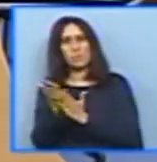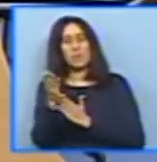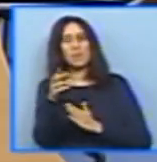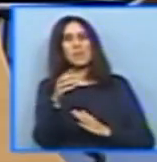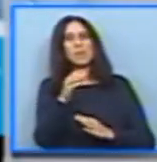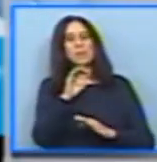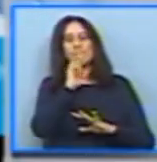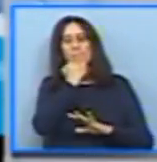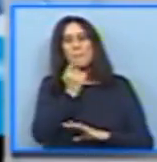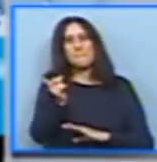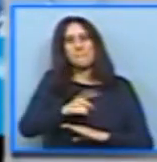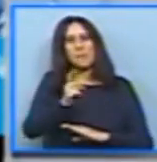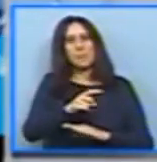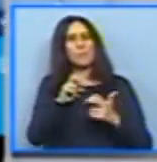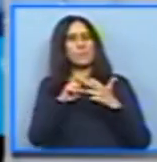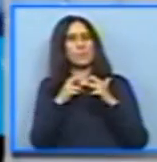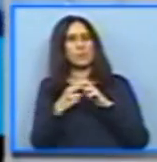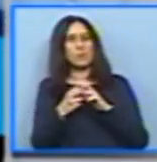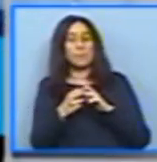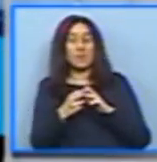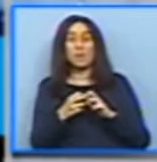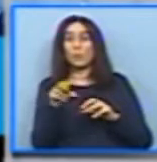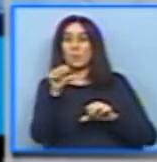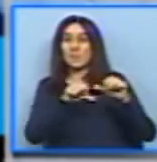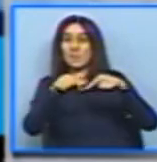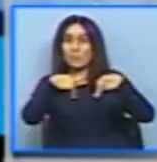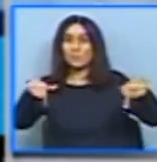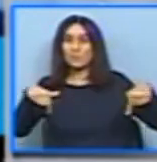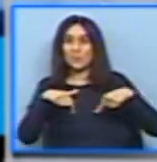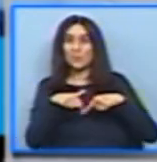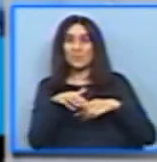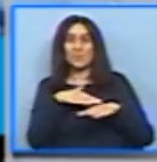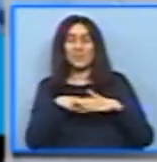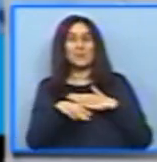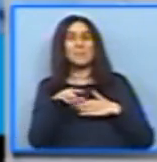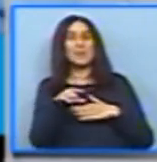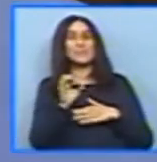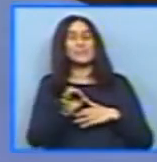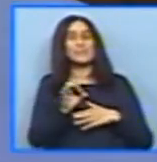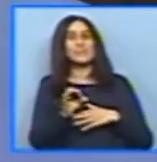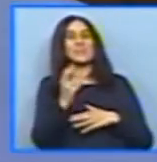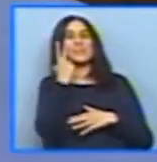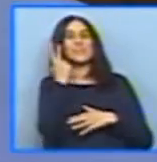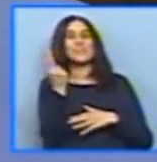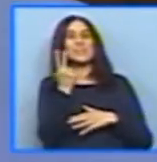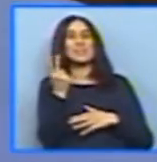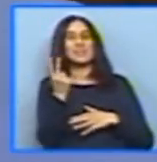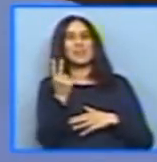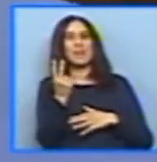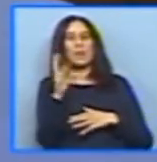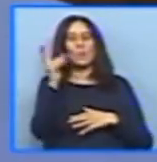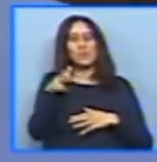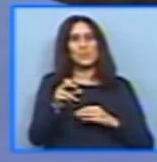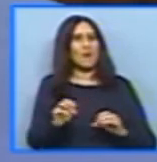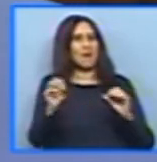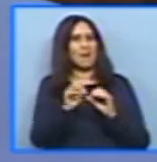dogmas sistemáticos, digamos assim, é quando são feitos em laboratório, sem ser o resultado desta vida que está a acontecer e